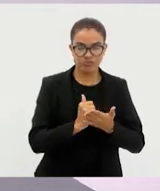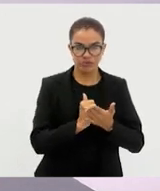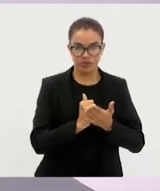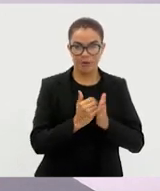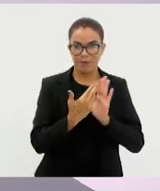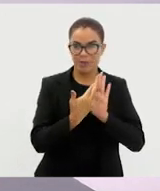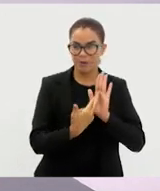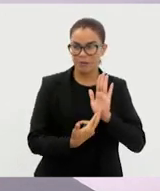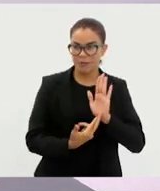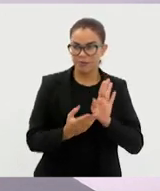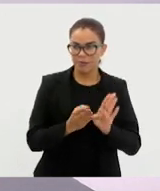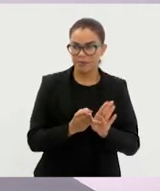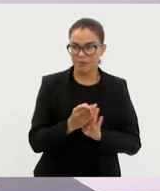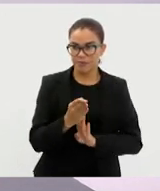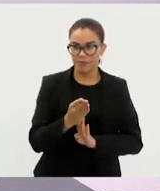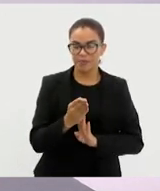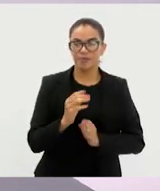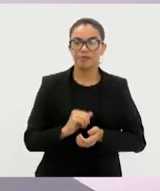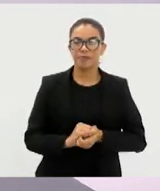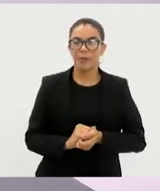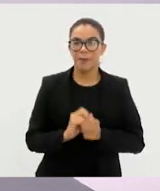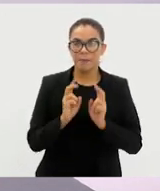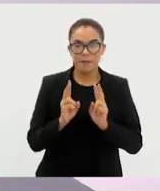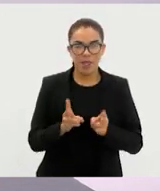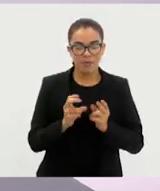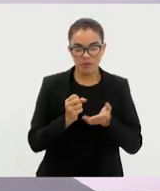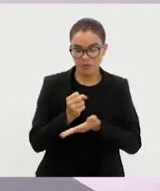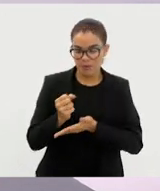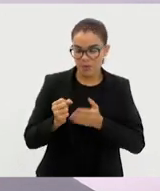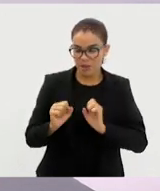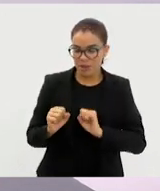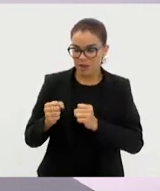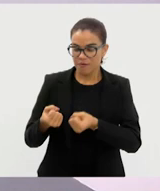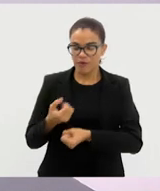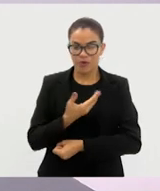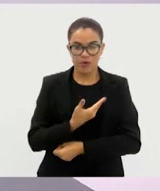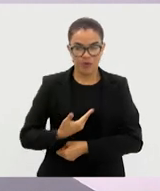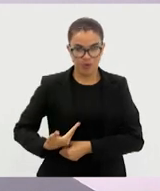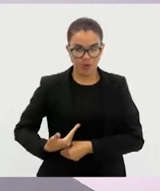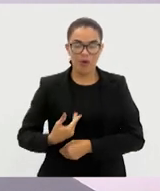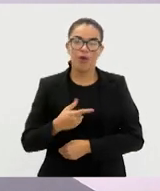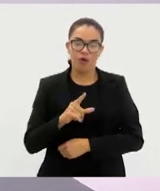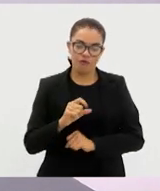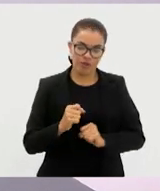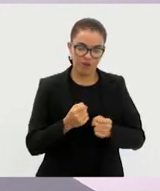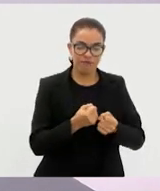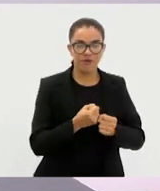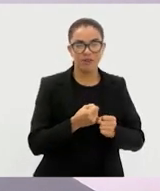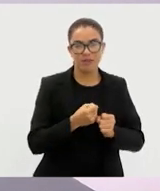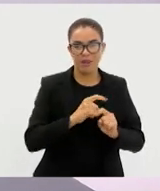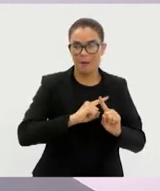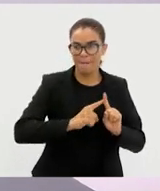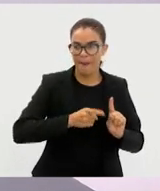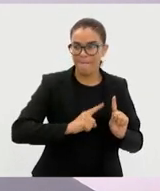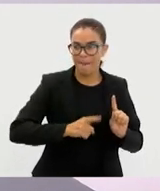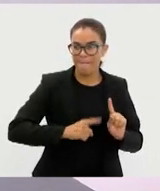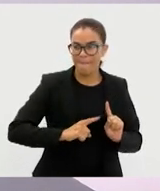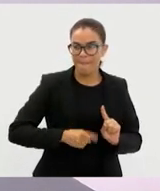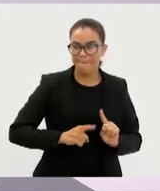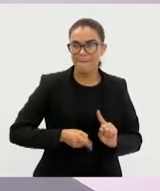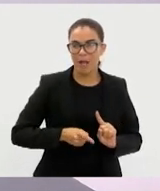entendimento, mesmo sendo base do governo, eu vou defender derrubada de veto.